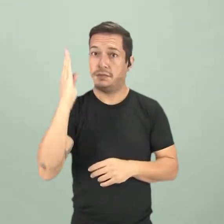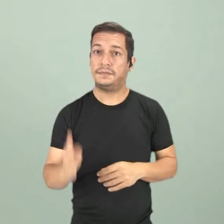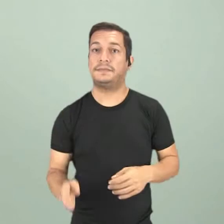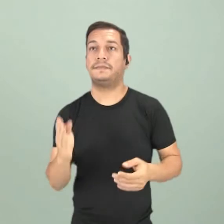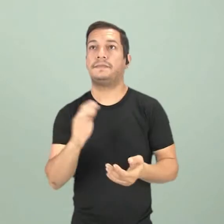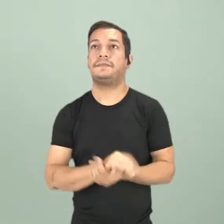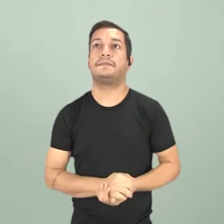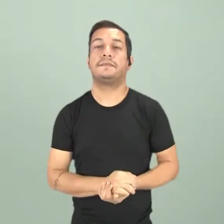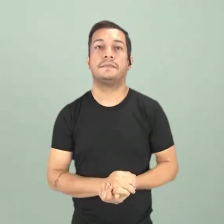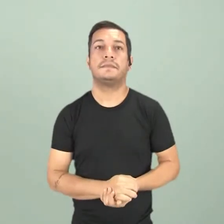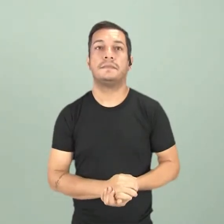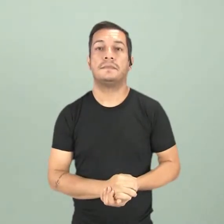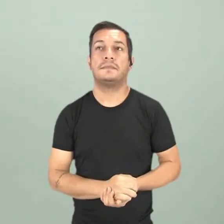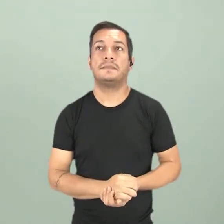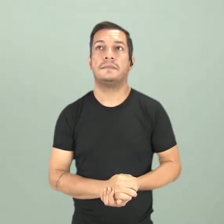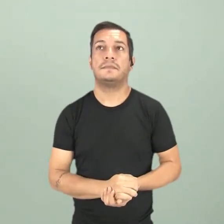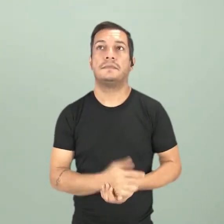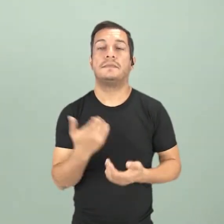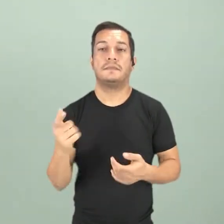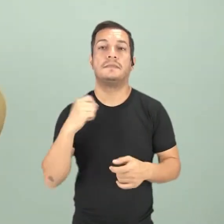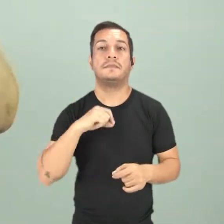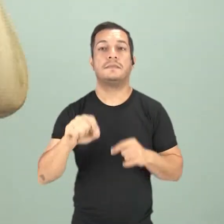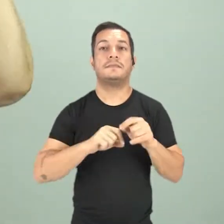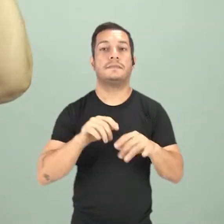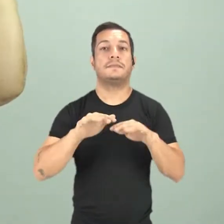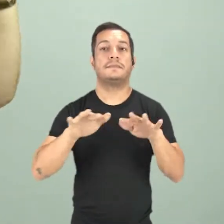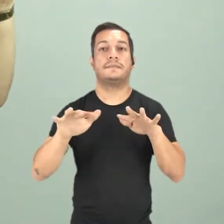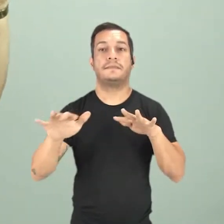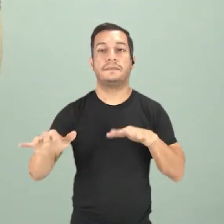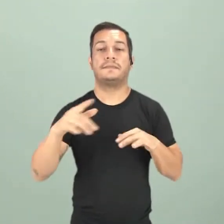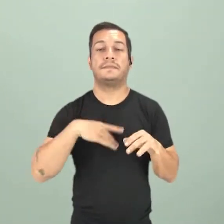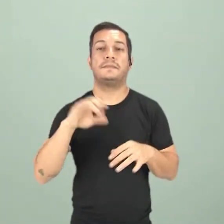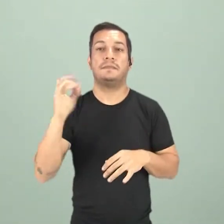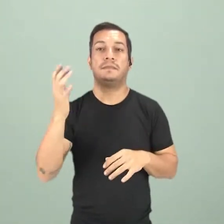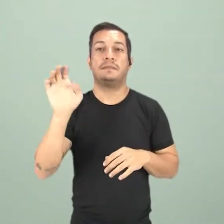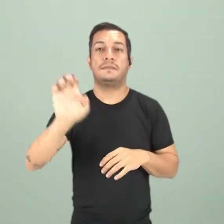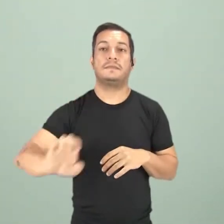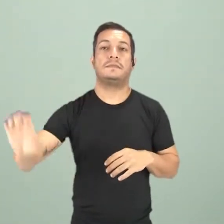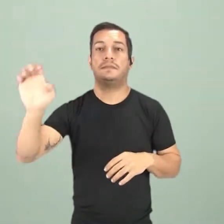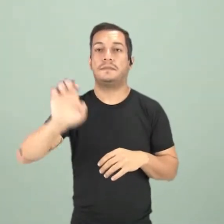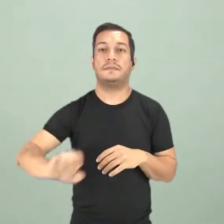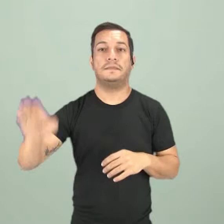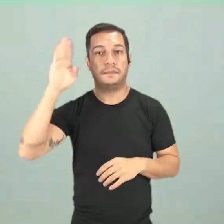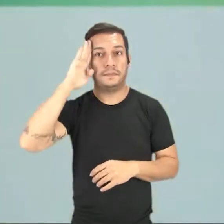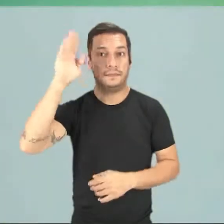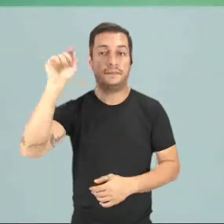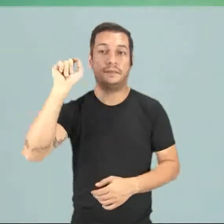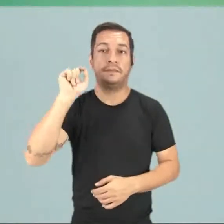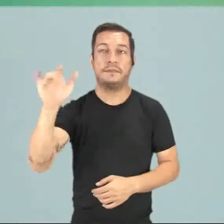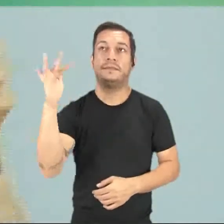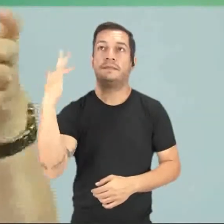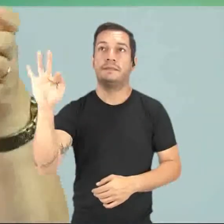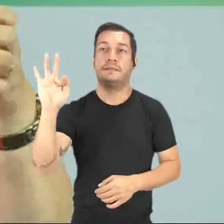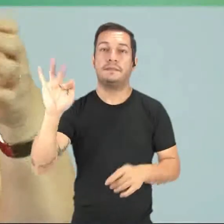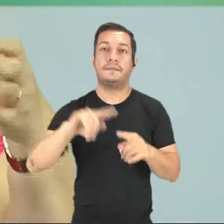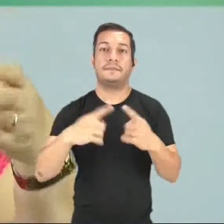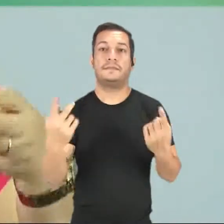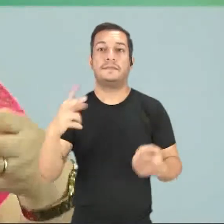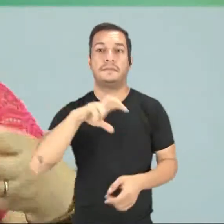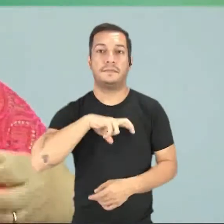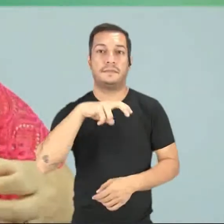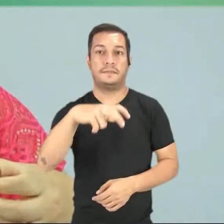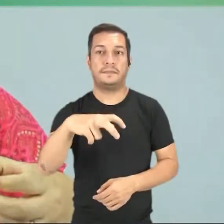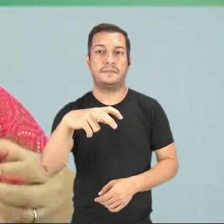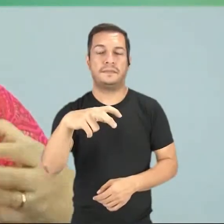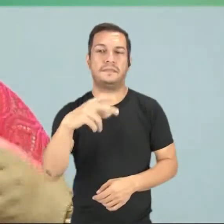tá bom? Então, foi um movimento que ocorreu lá na Europa, principalmente na França, mas em Portugal foi